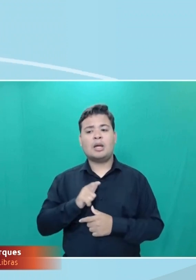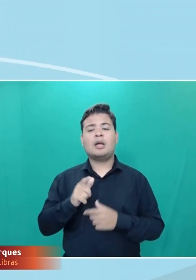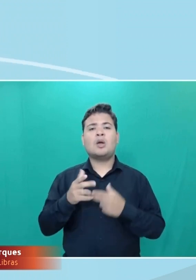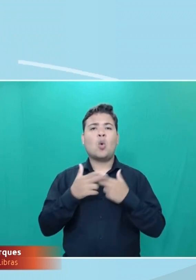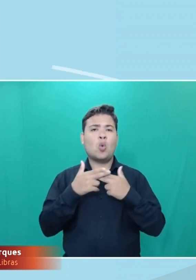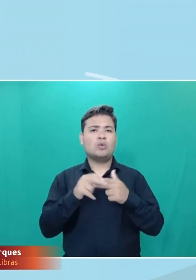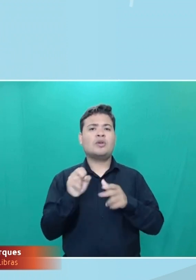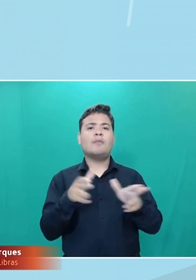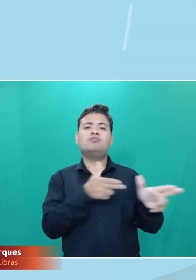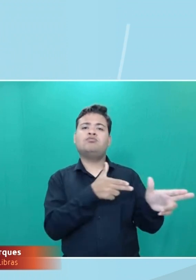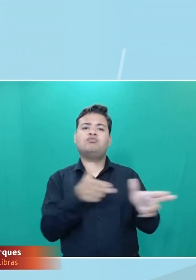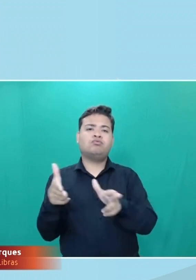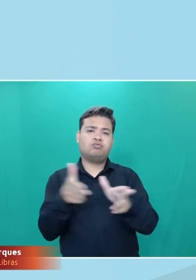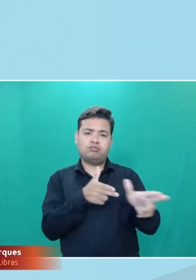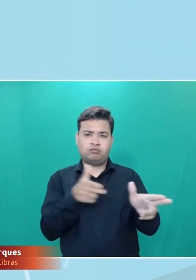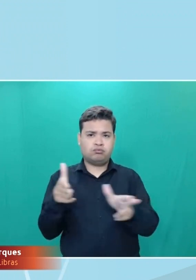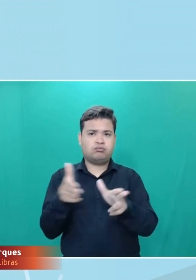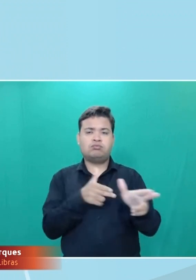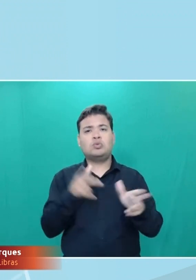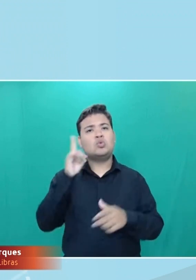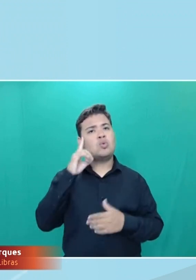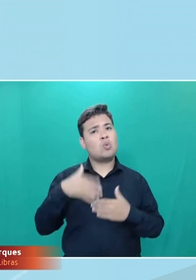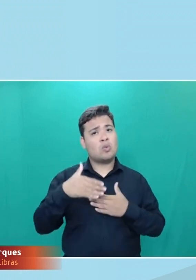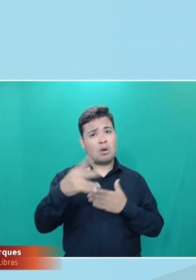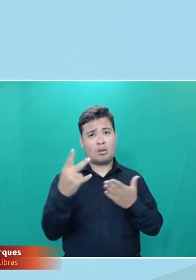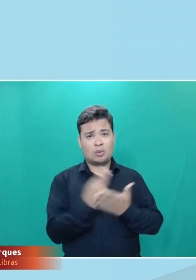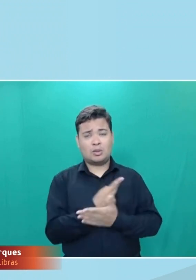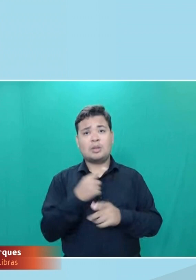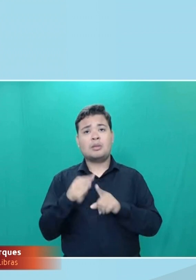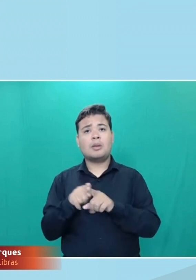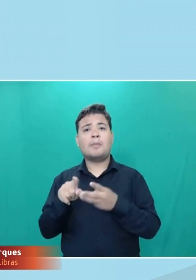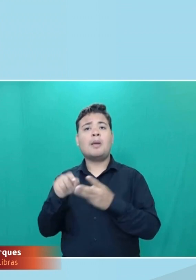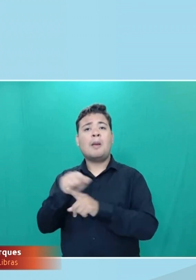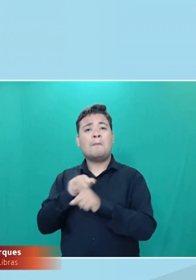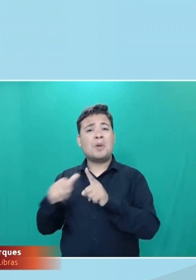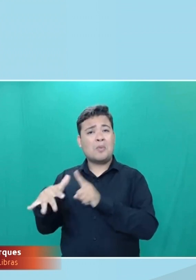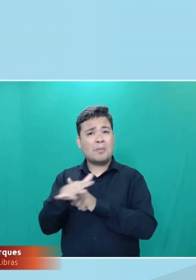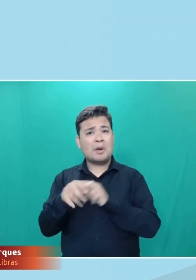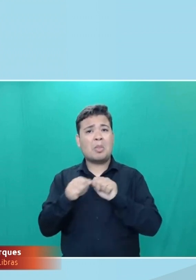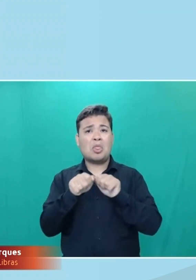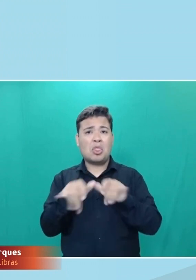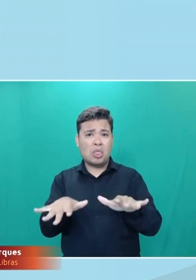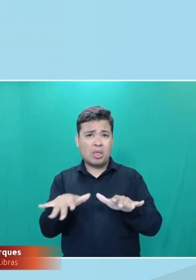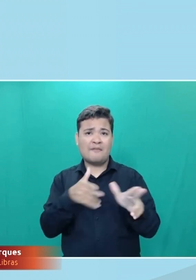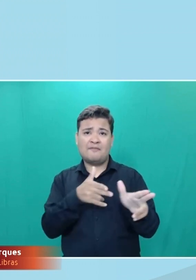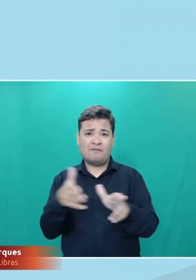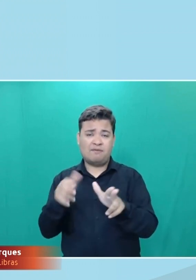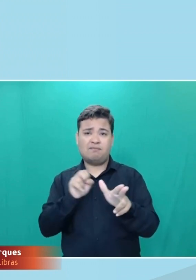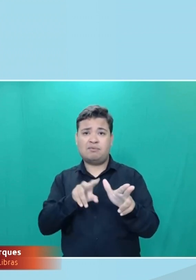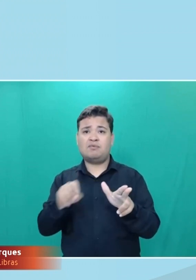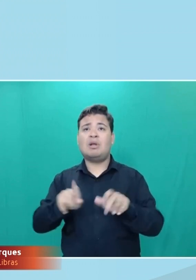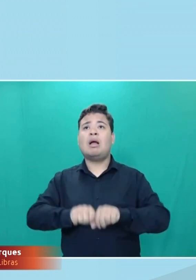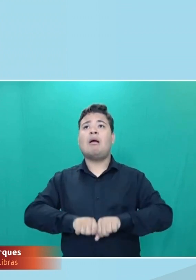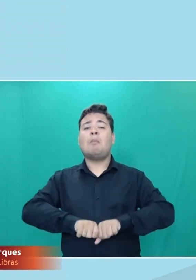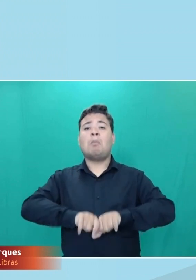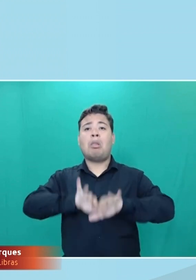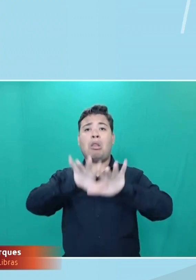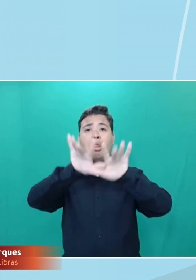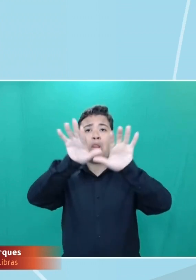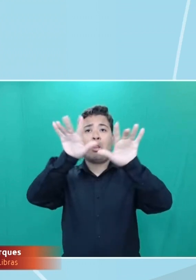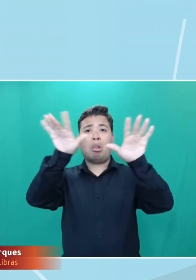habitual de pesticidas no dia a dia e contaminações ambientais, quando o produto químico é dispersado pelo ar e